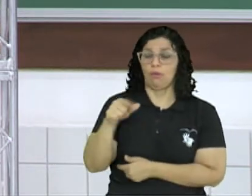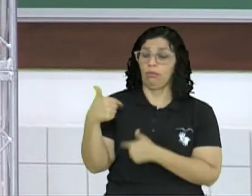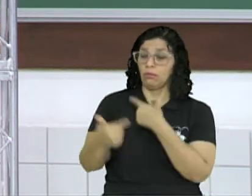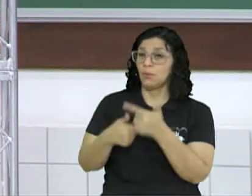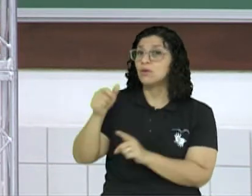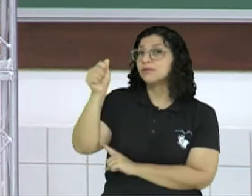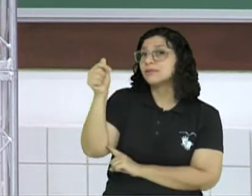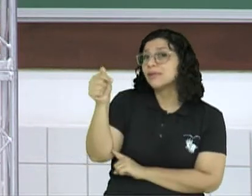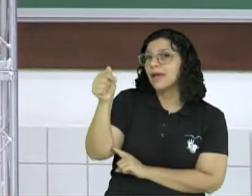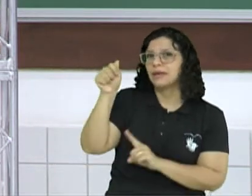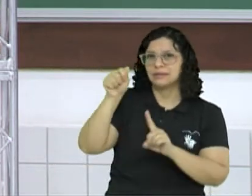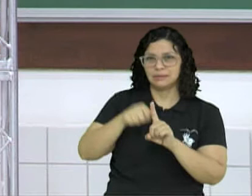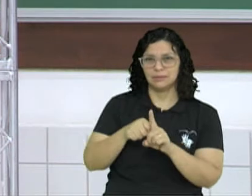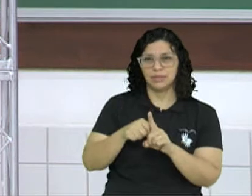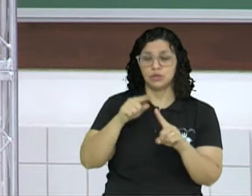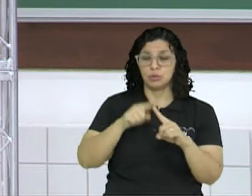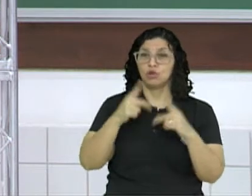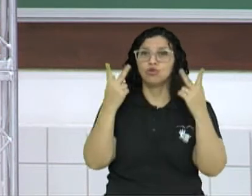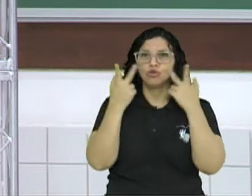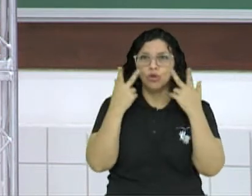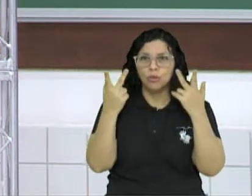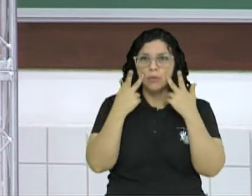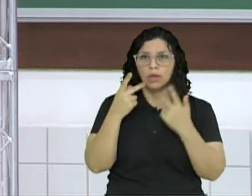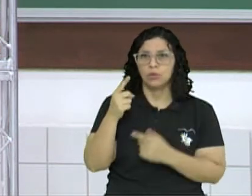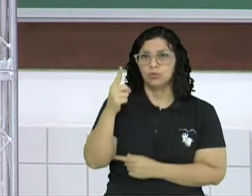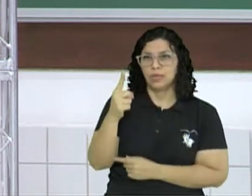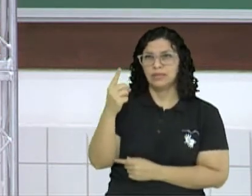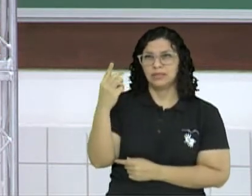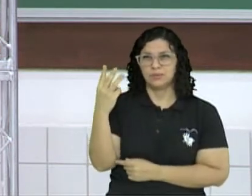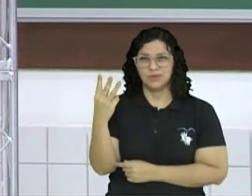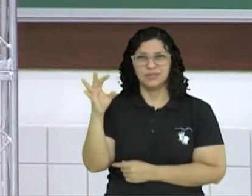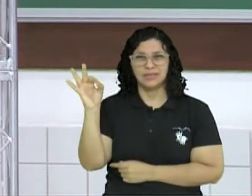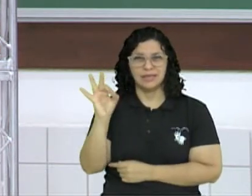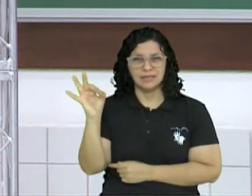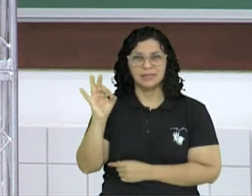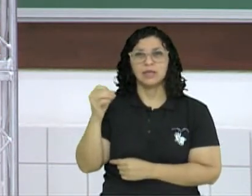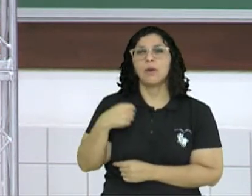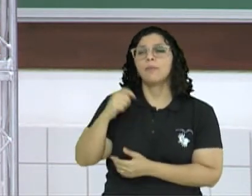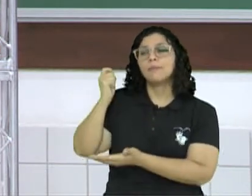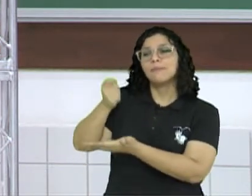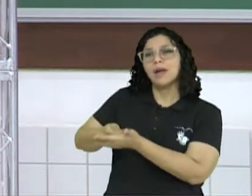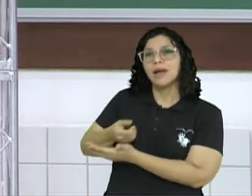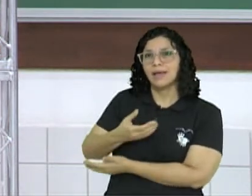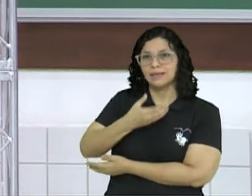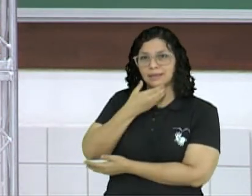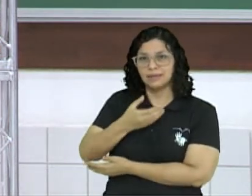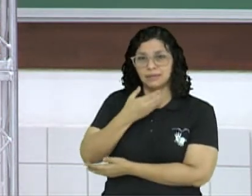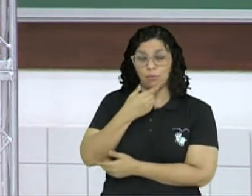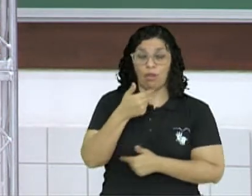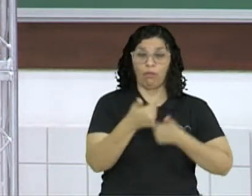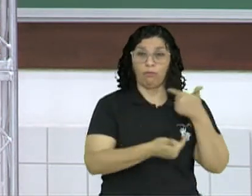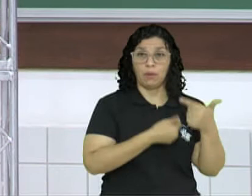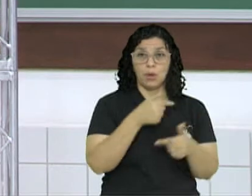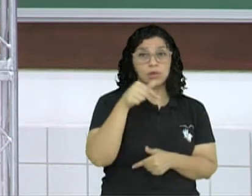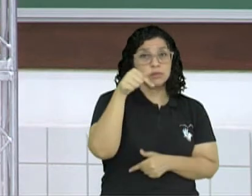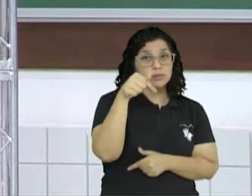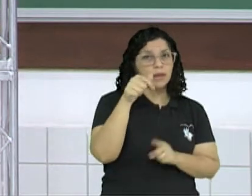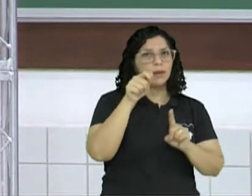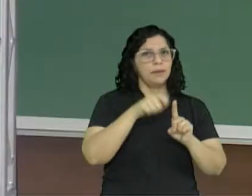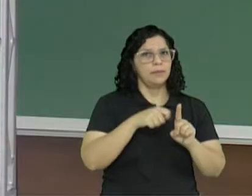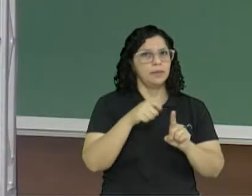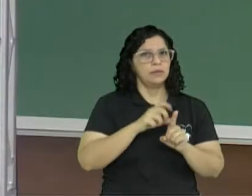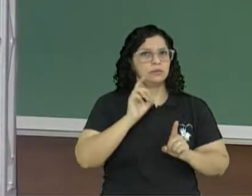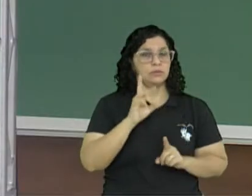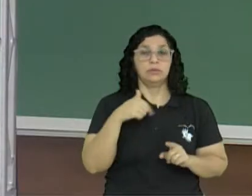trabalhou só 7 meses, porque normalmente o 13º salário é dado em dezembro. Então, ela trabalhou 7 meses.